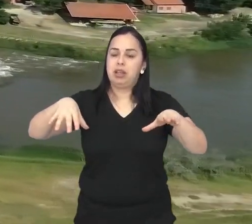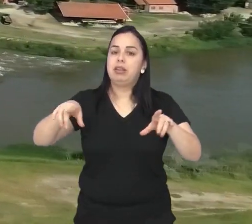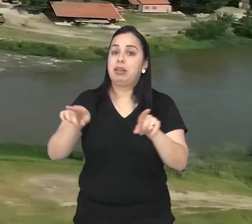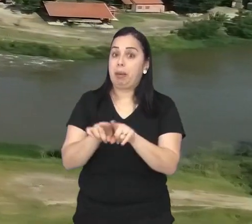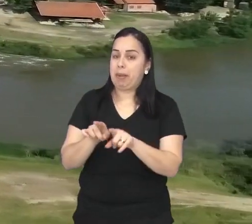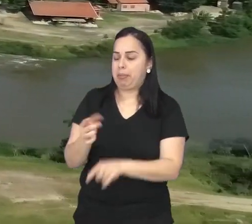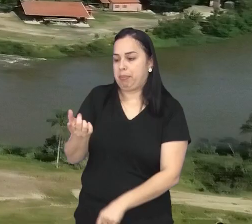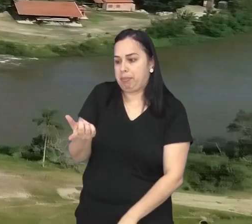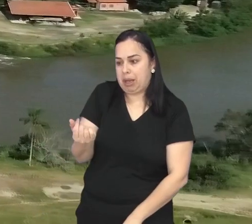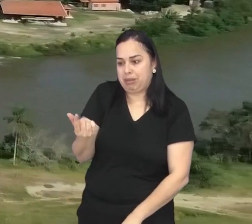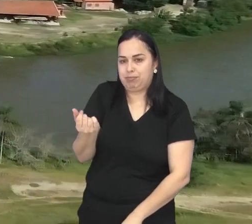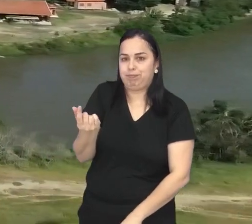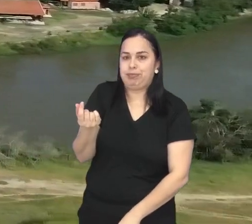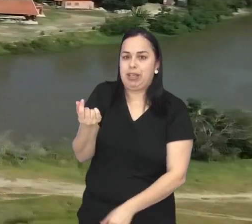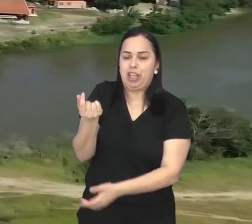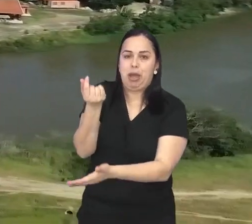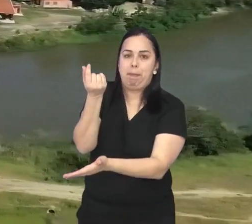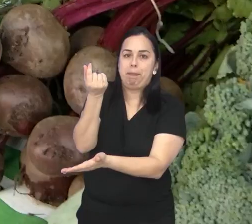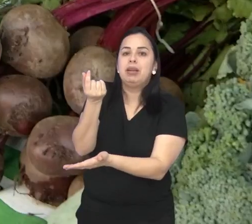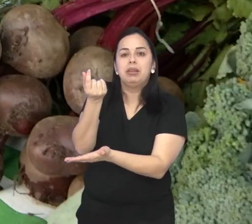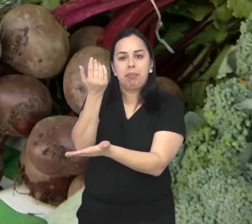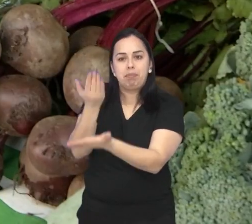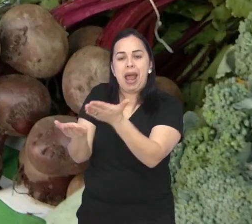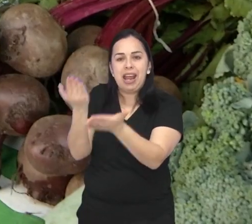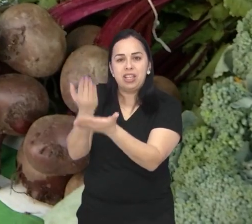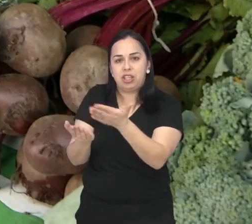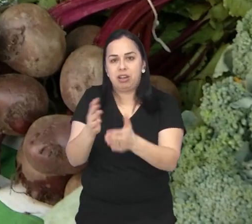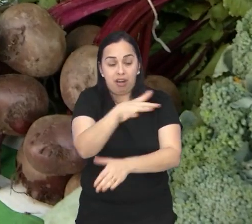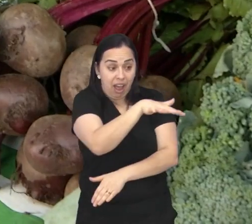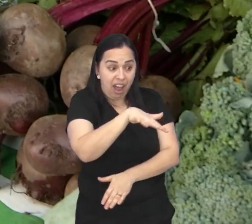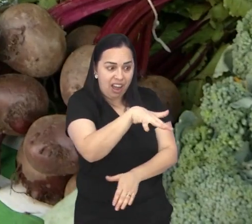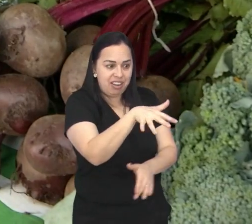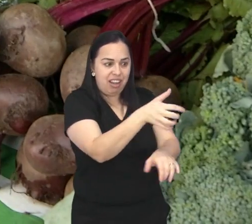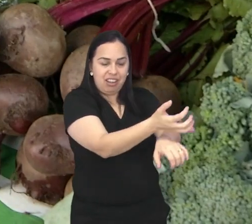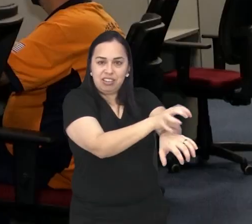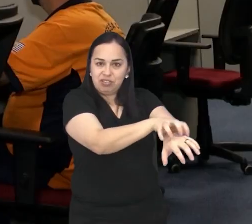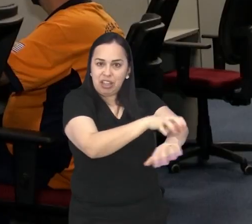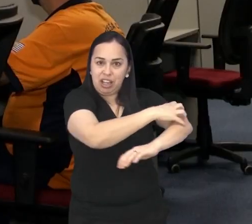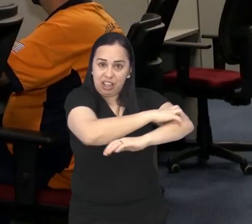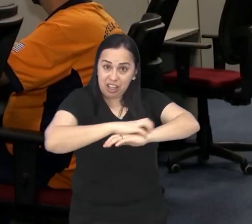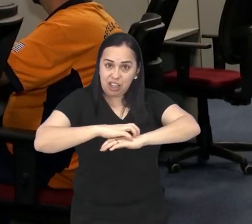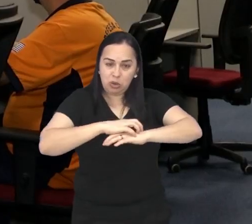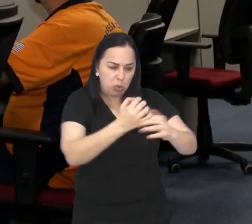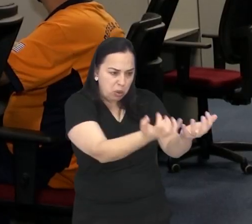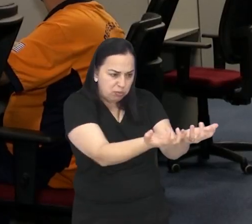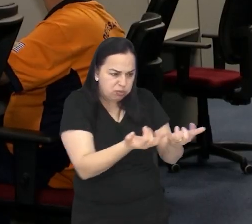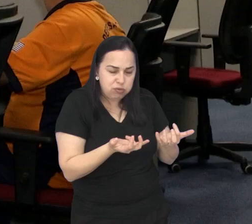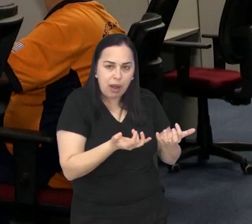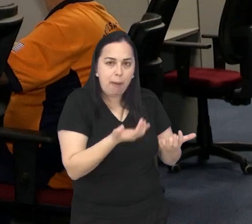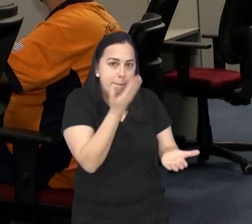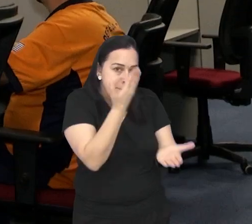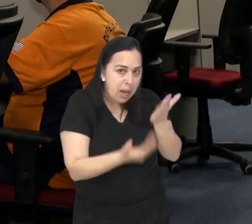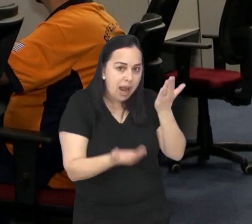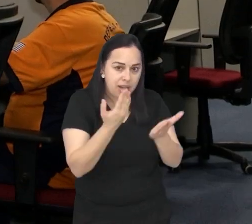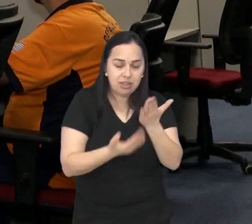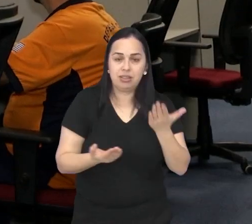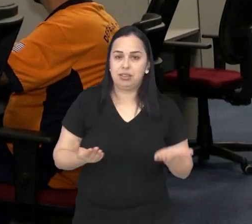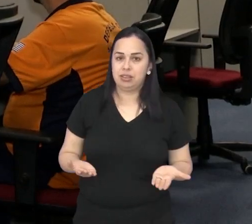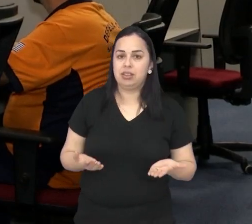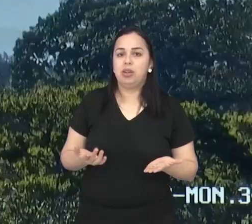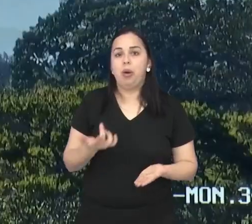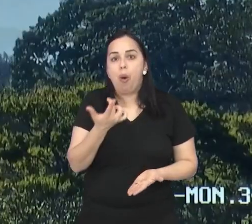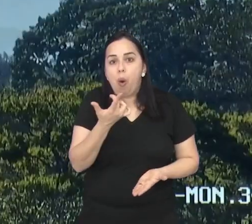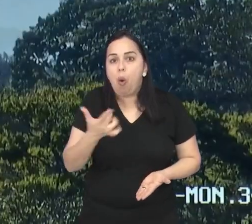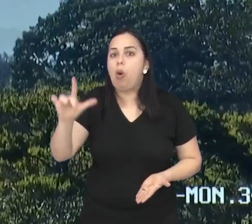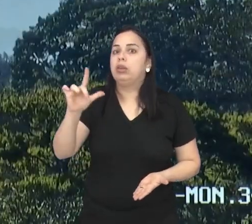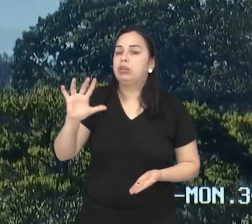também para a economia, com grandes perdas no setor da agricultura. Outro agravante, principalmente nessa época do